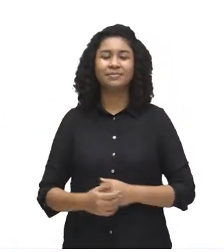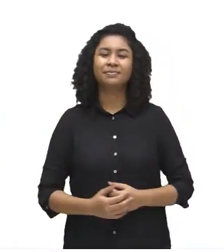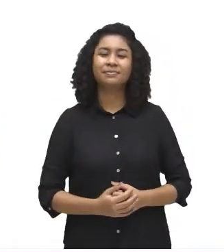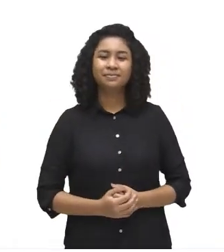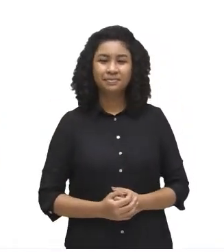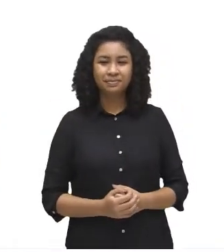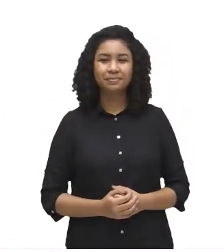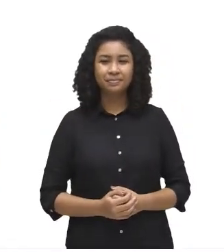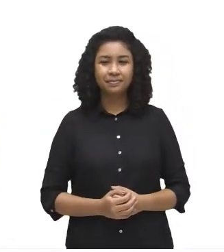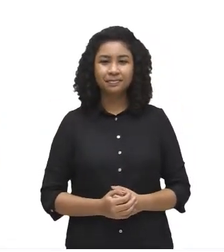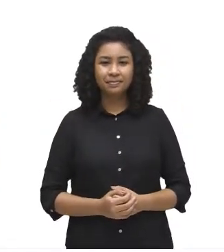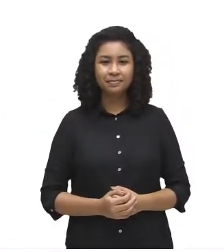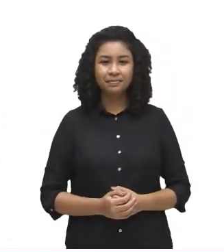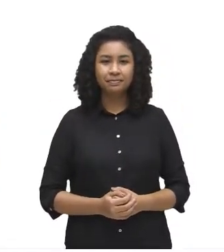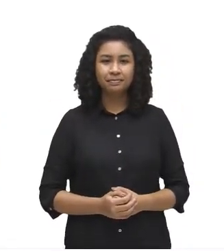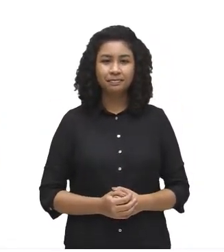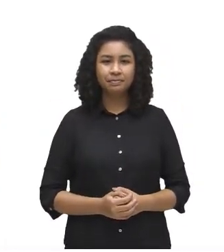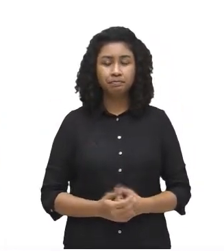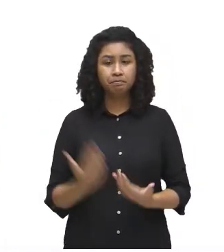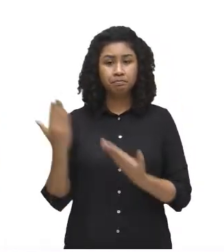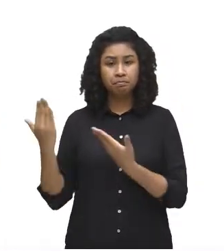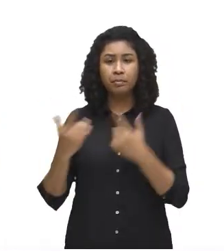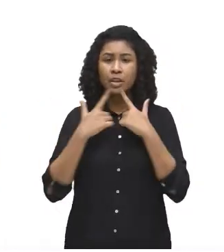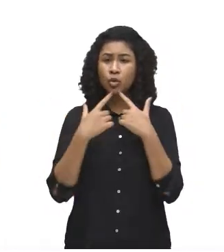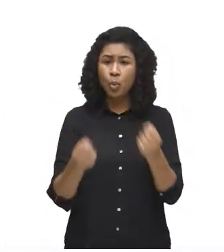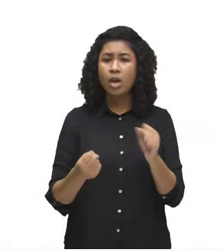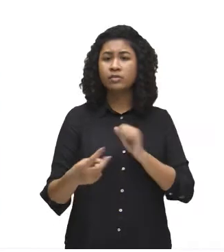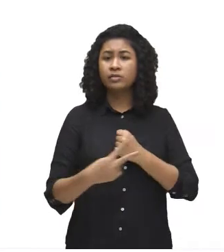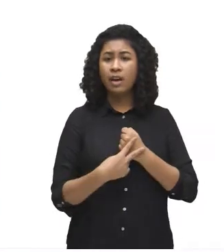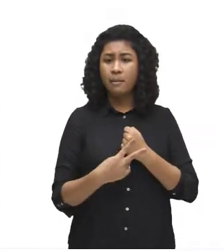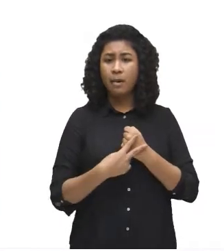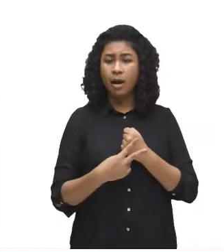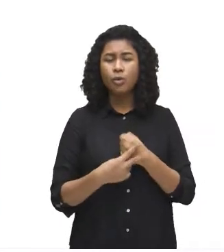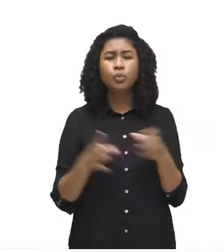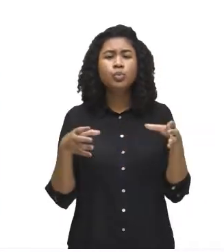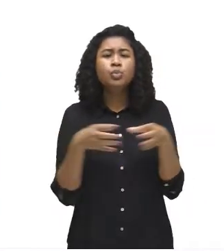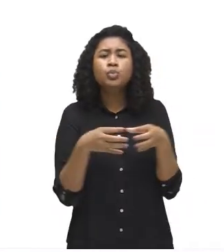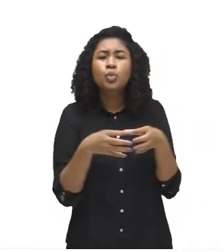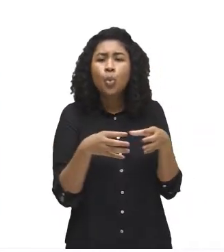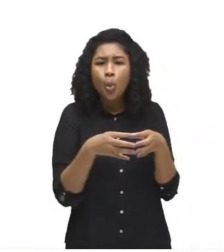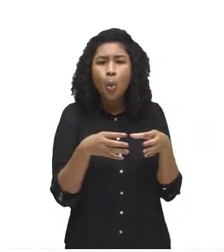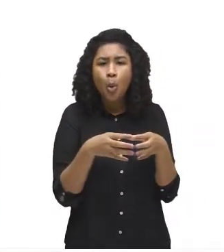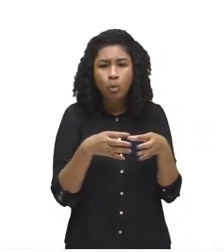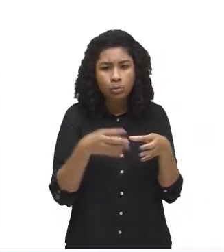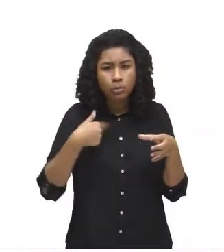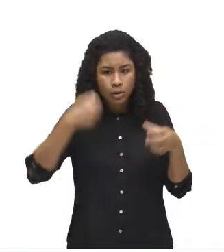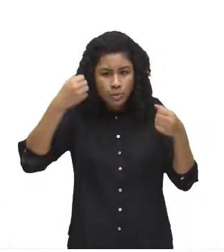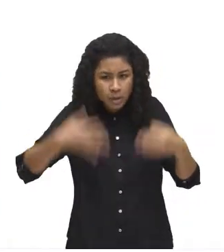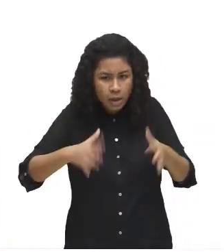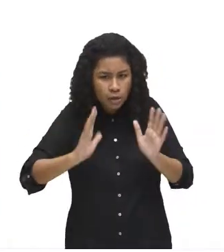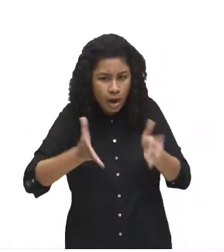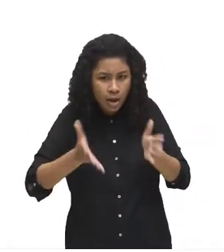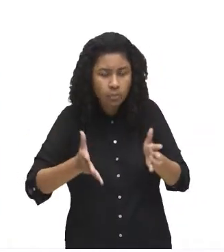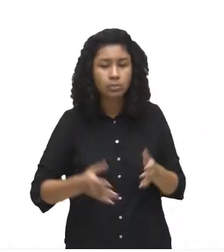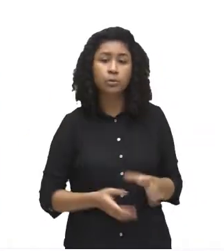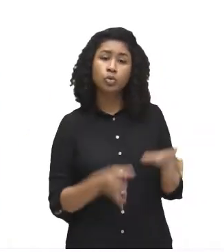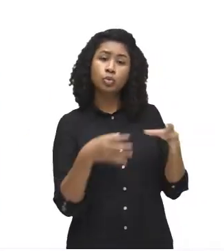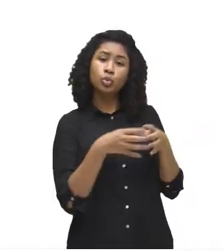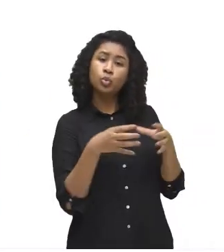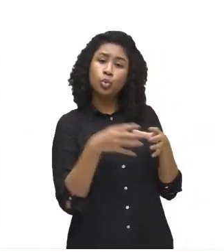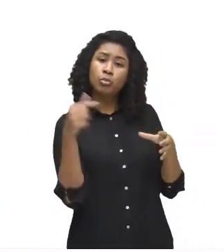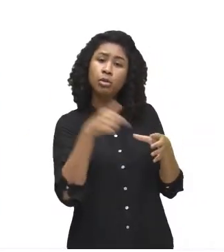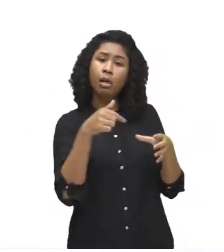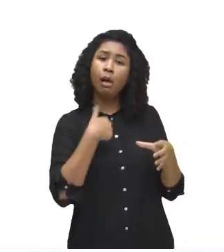aí então, a linguagem verbal. Lá no grupo mesmo, no mesmo grupo citado agora há pouco. Olha o que eu faço na